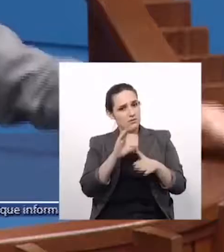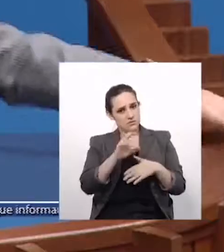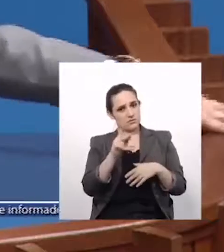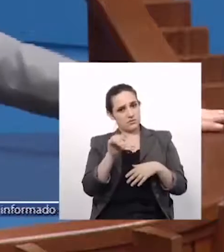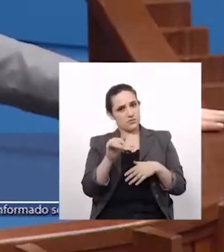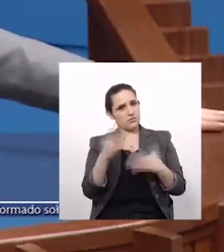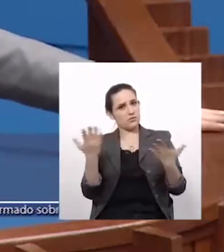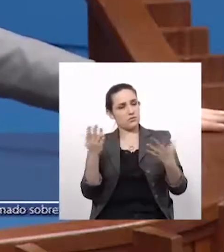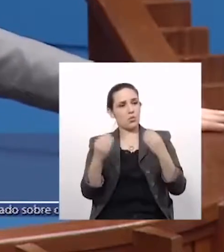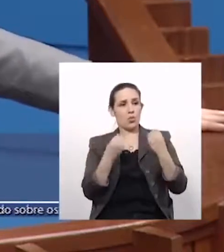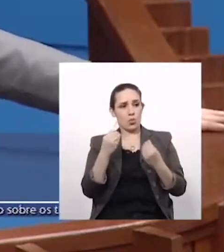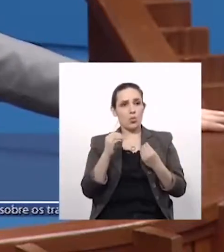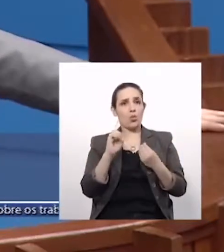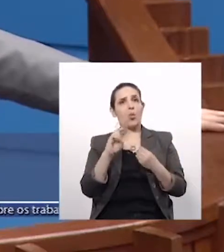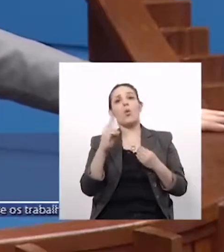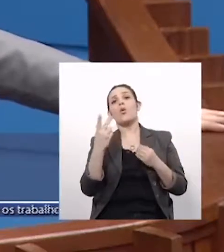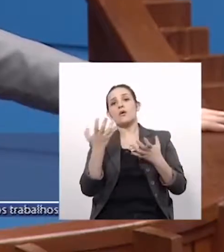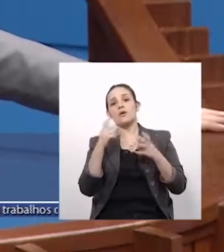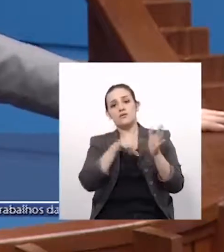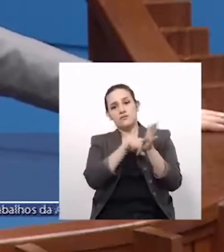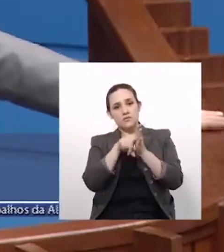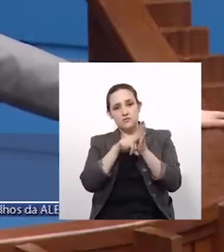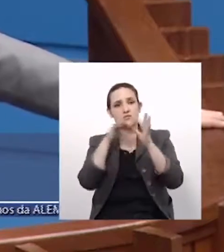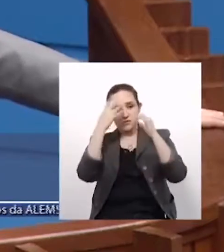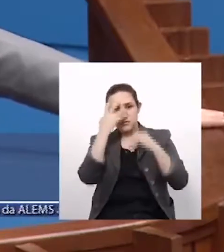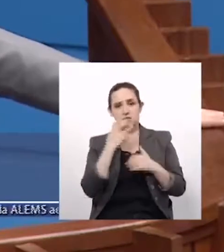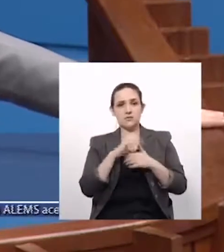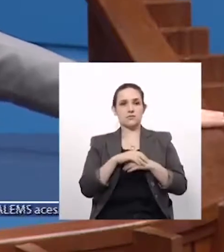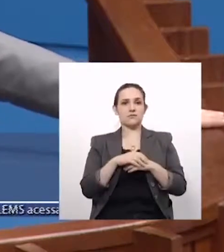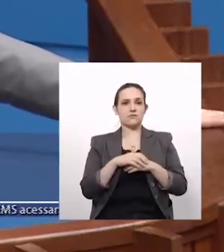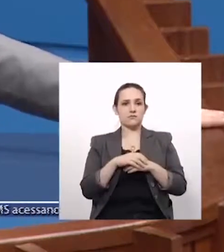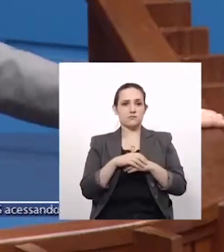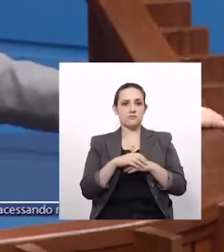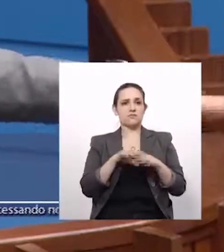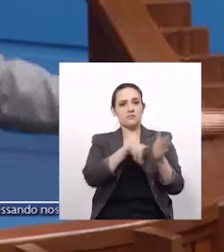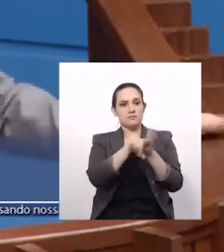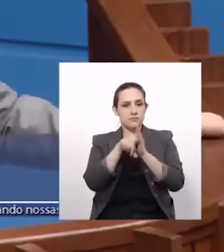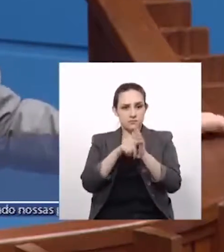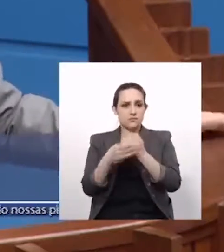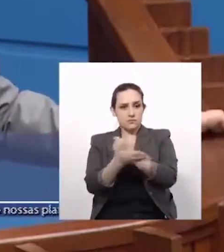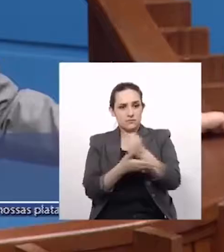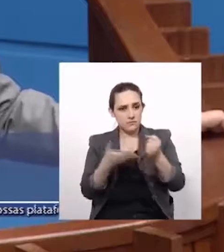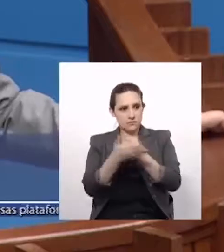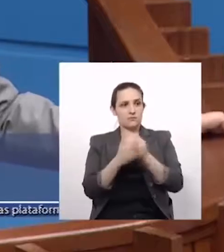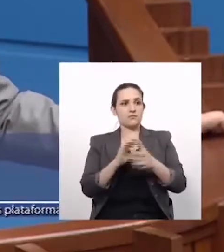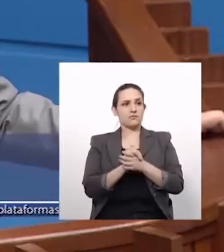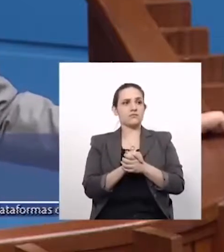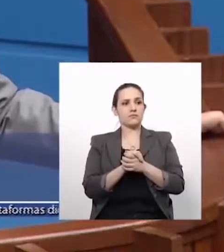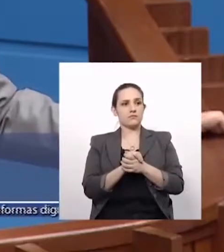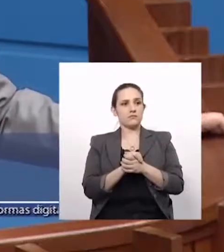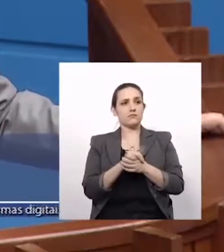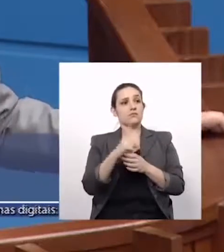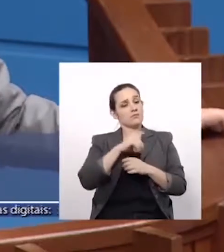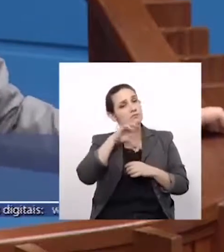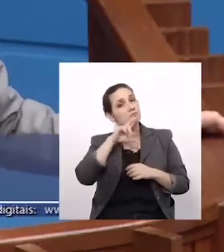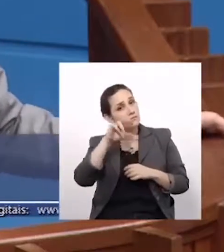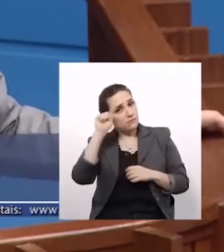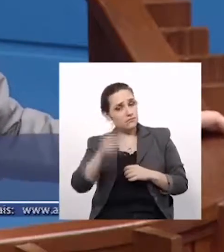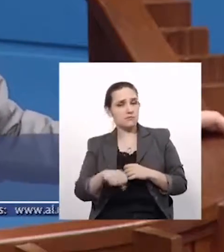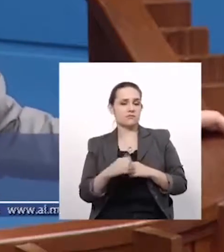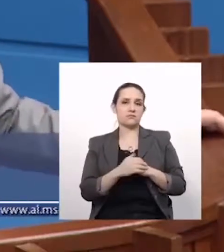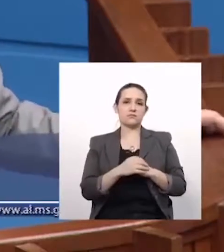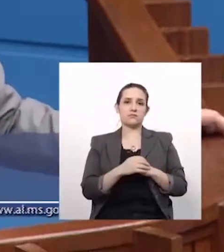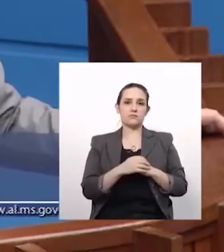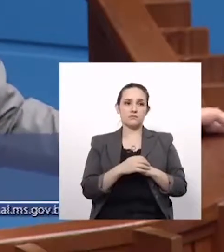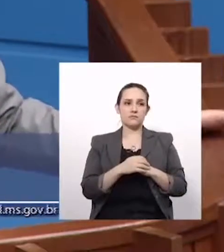CPI ou quer uma investigação séria, uma investigação fundada, uma investigação que produza resultado, uma